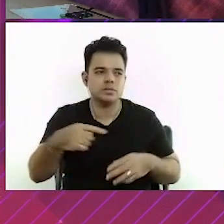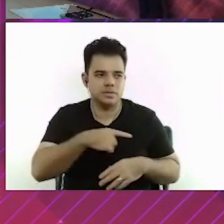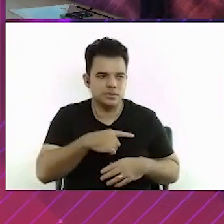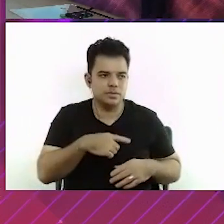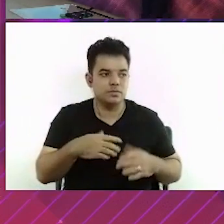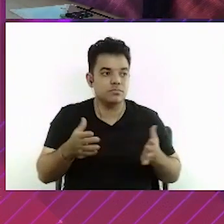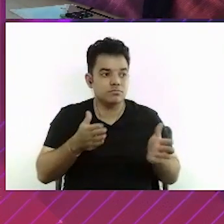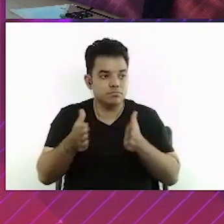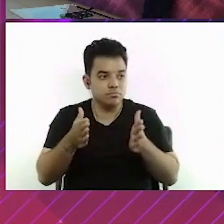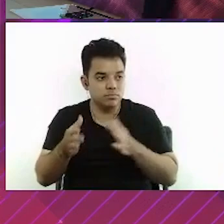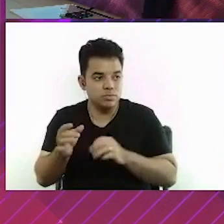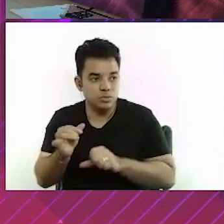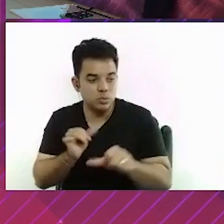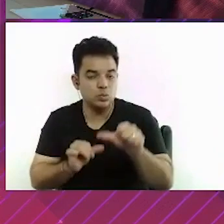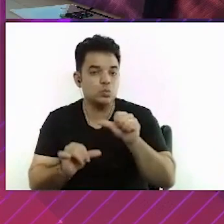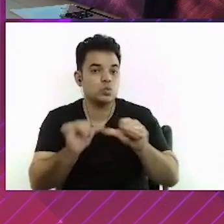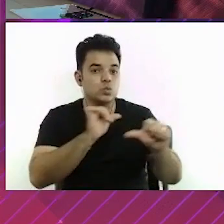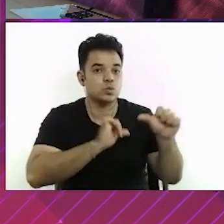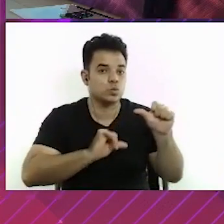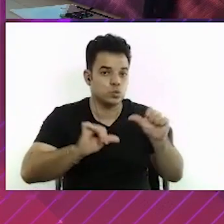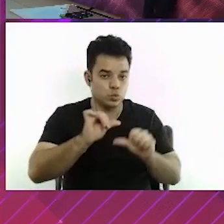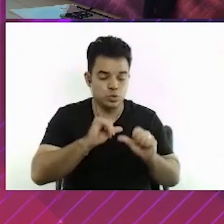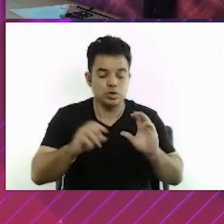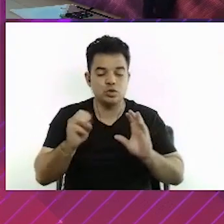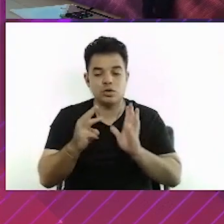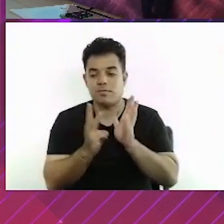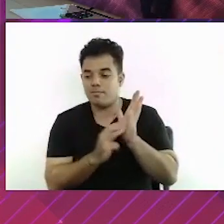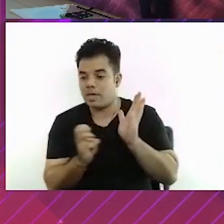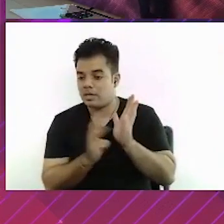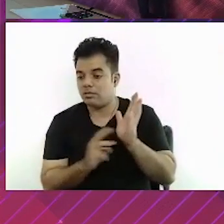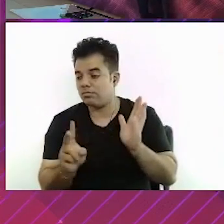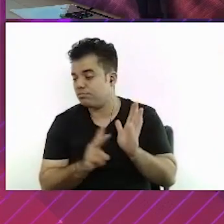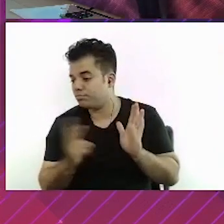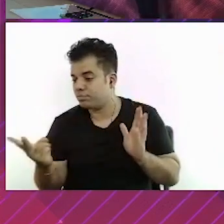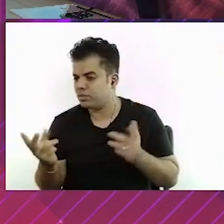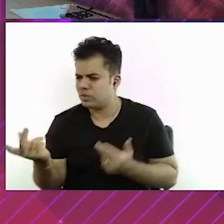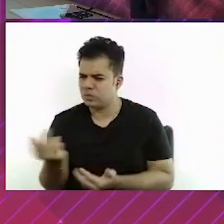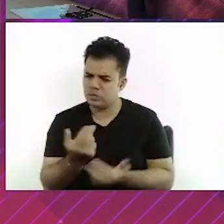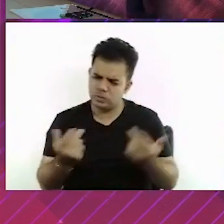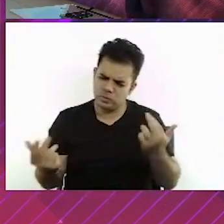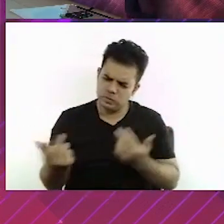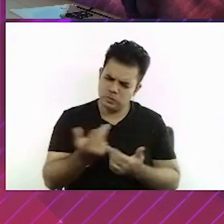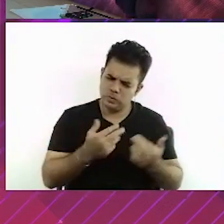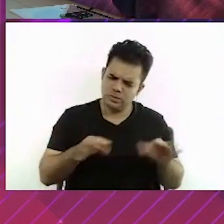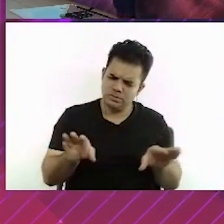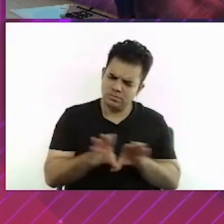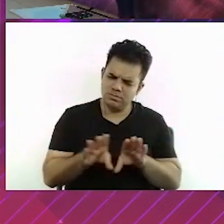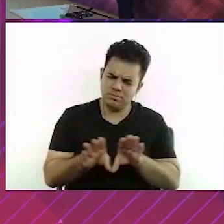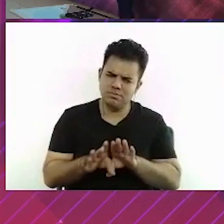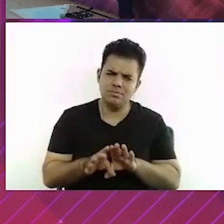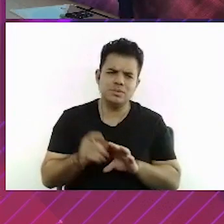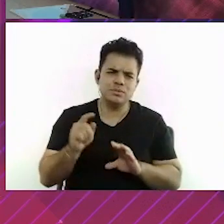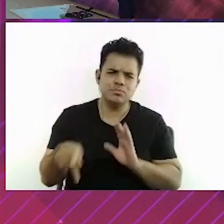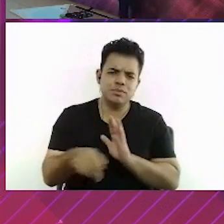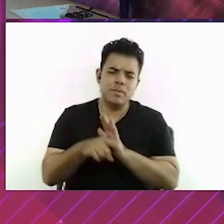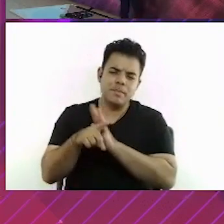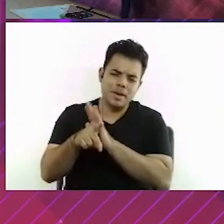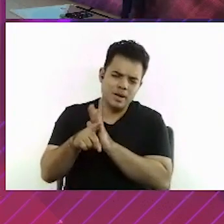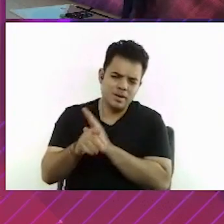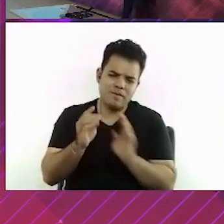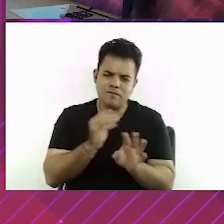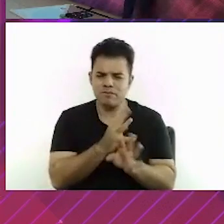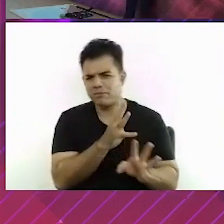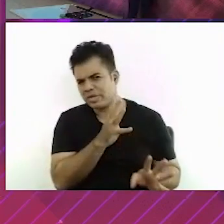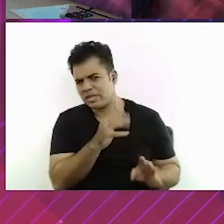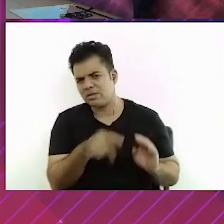mudando só um pouco, mudando só um método de uma linguagem para outra, o resto era tudo igual. Delaware Exchange mesmo, é só um mapeamento, declara a fila, manda um